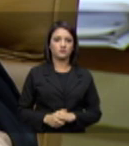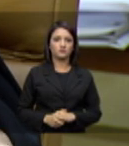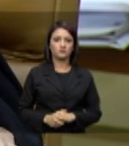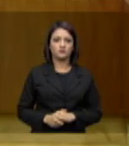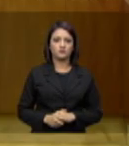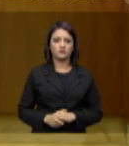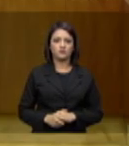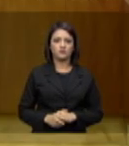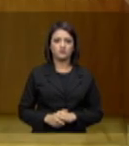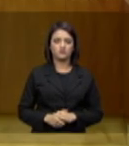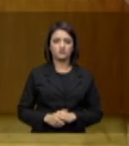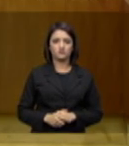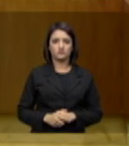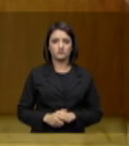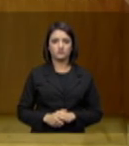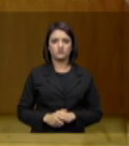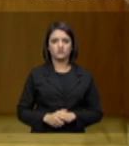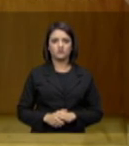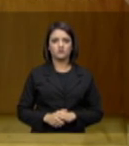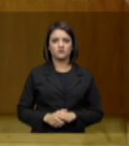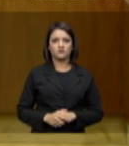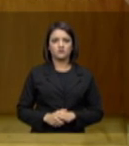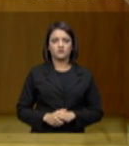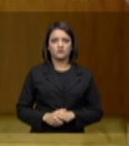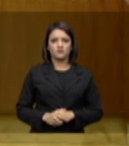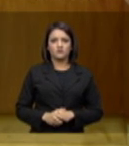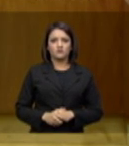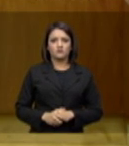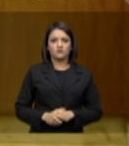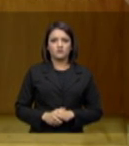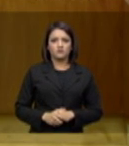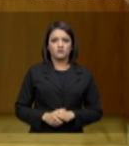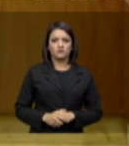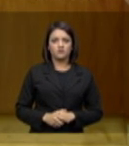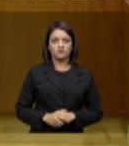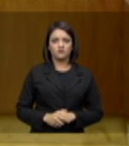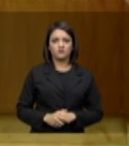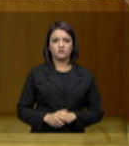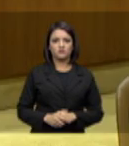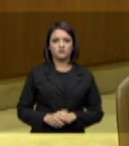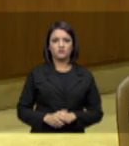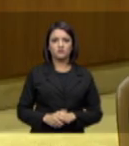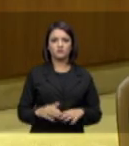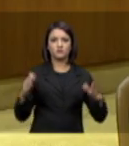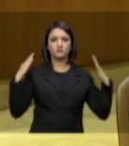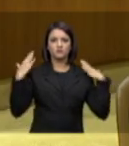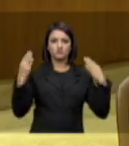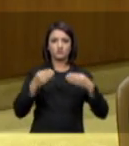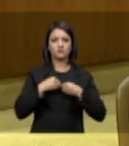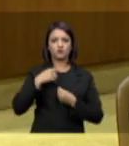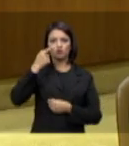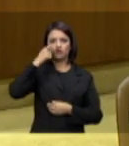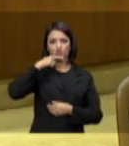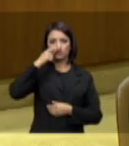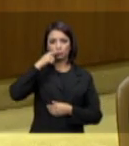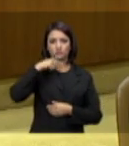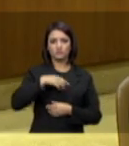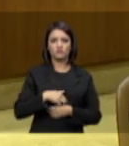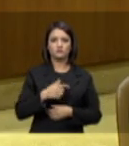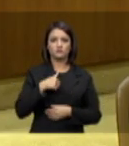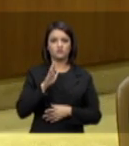o meu voltinha presidente com o ministro alexandre na parte da divergência ministro gilmar mendes com dizer que como já me manifestei